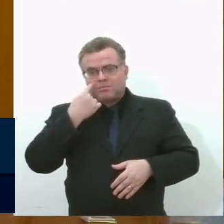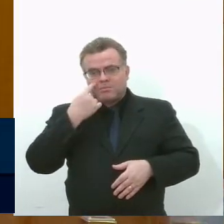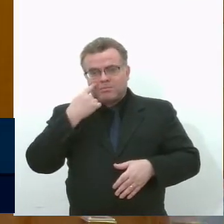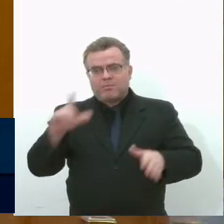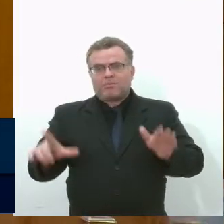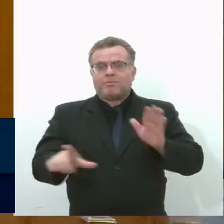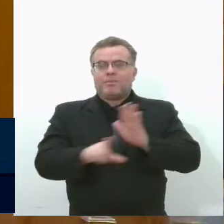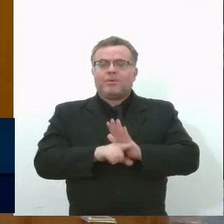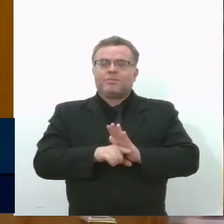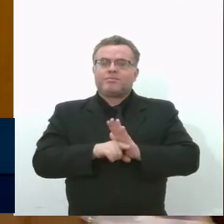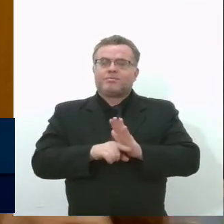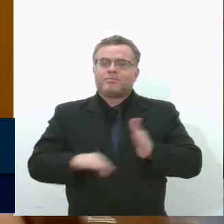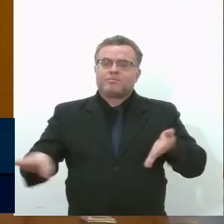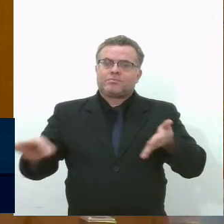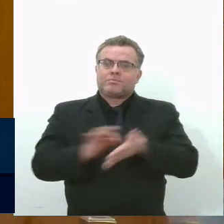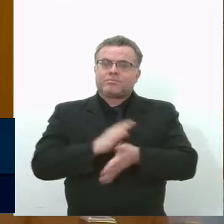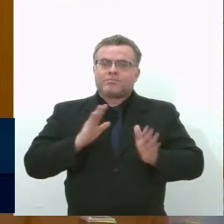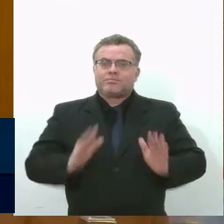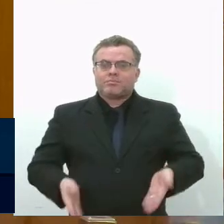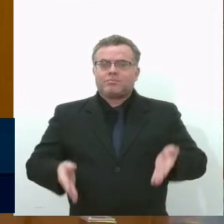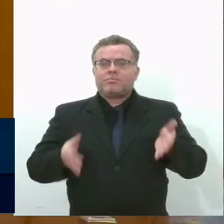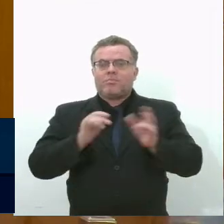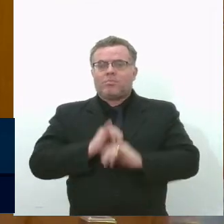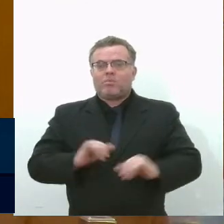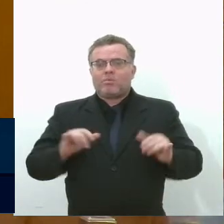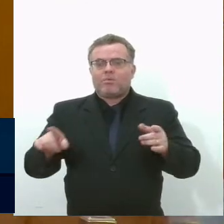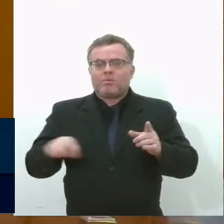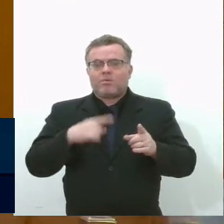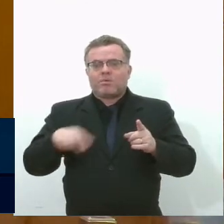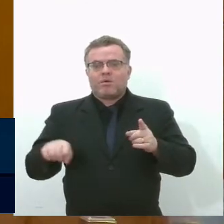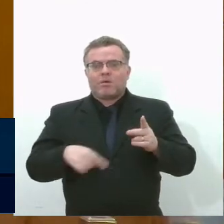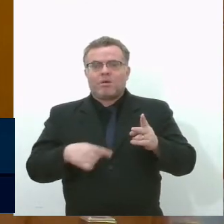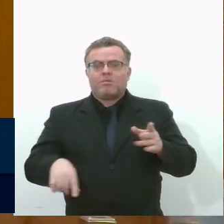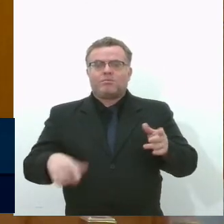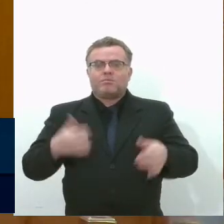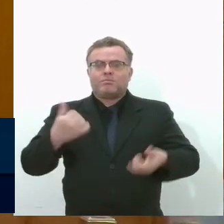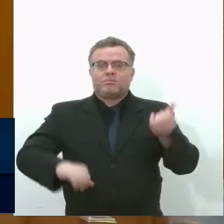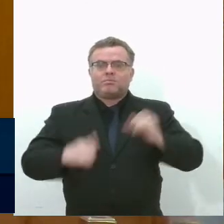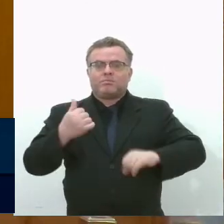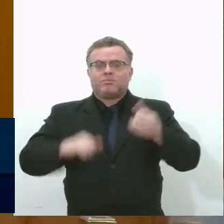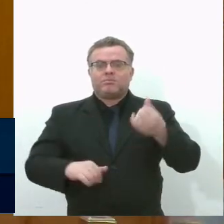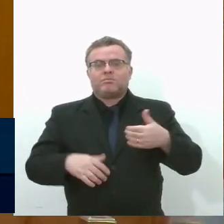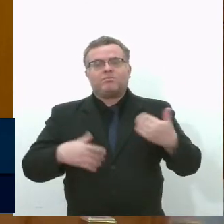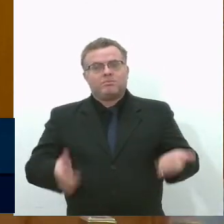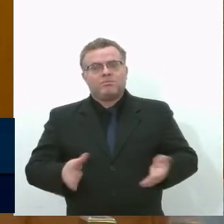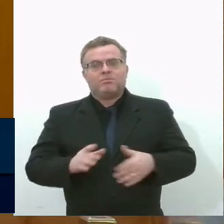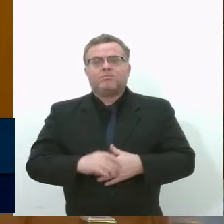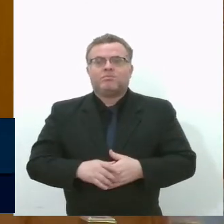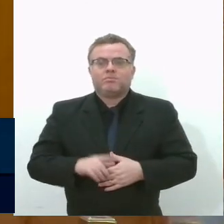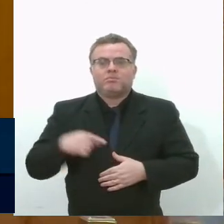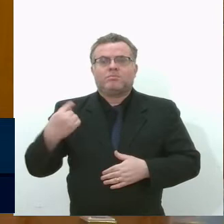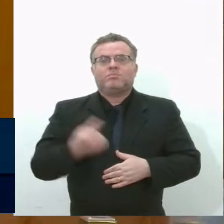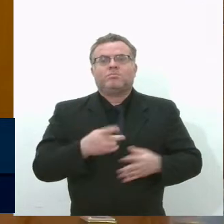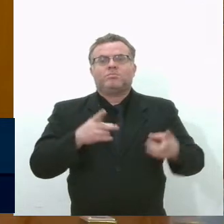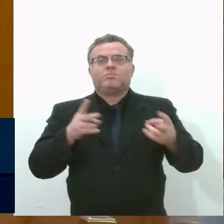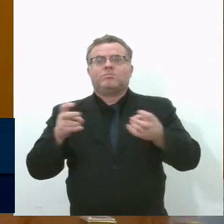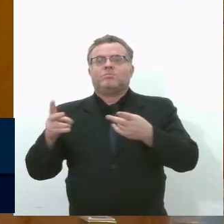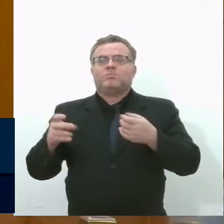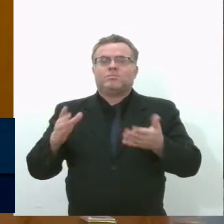sancionada, publicada, com alguns vetos que estão sendo analisados pelo Congresso, mas percebemos também que alguns